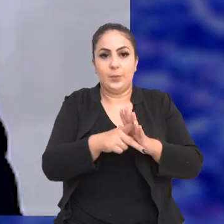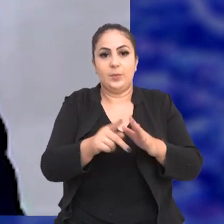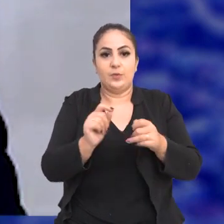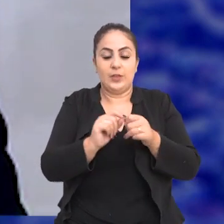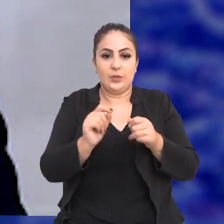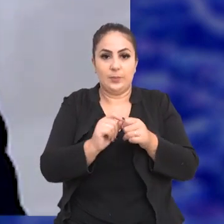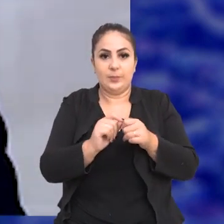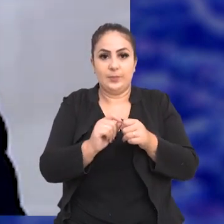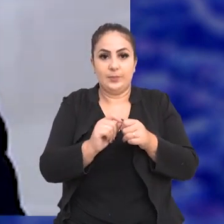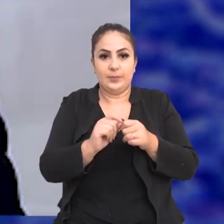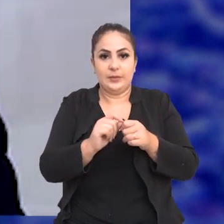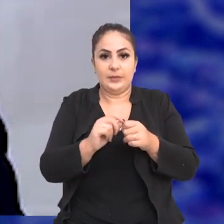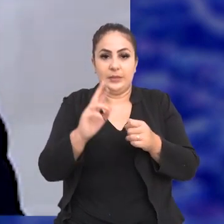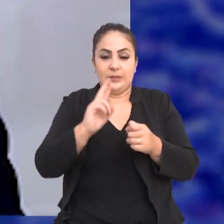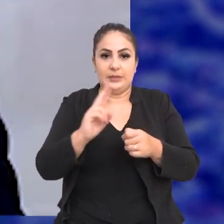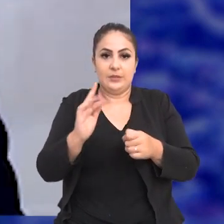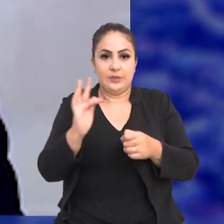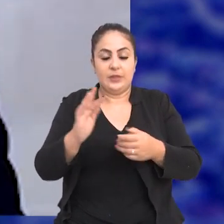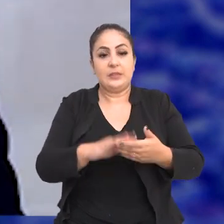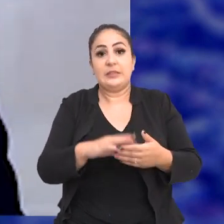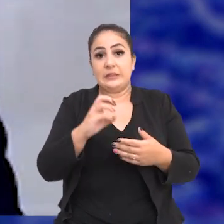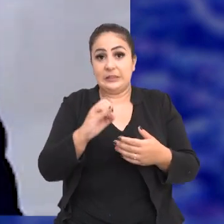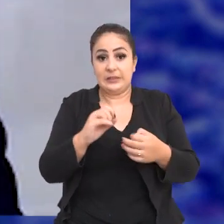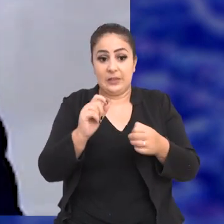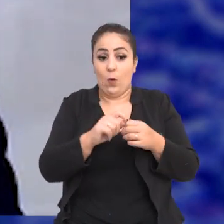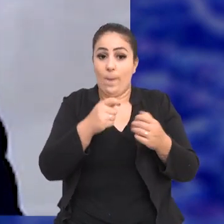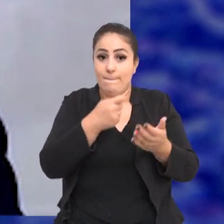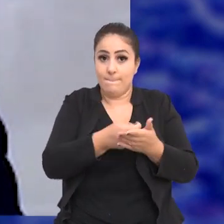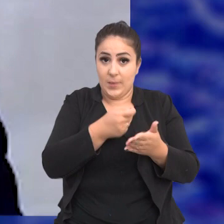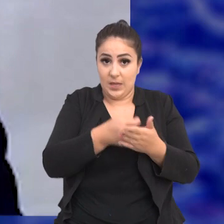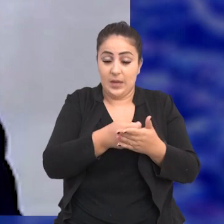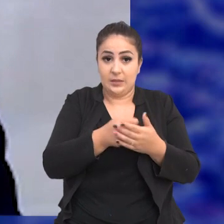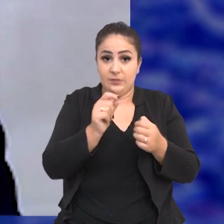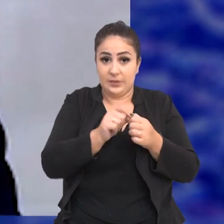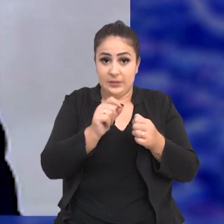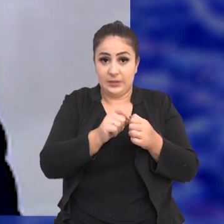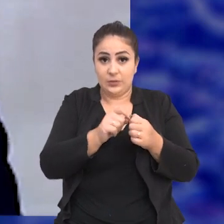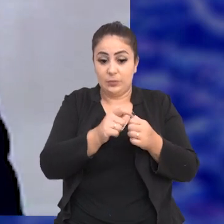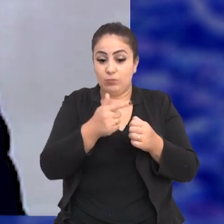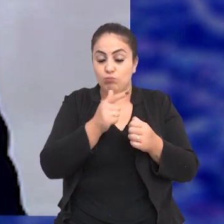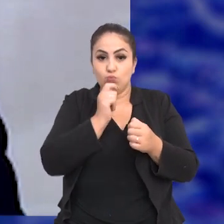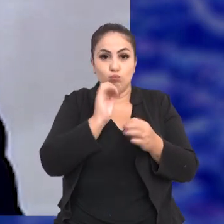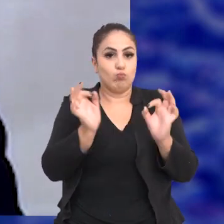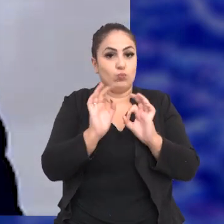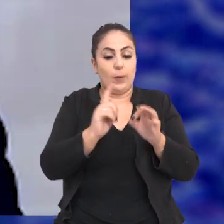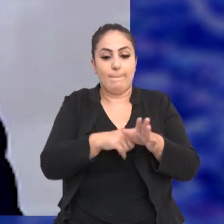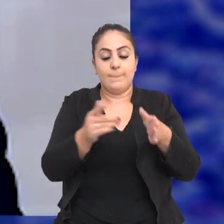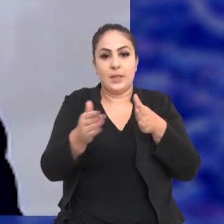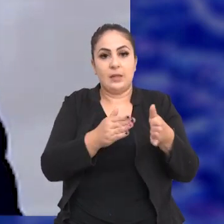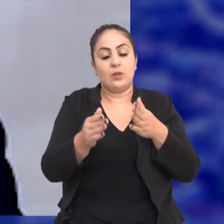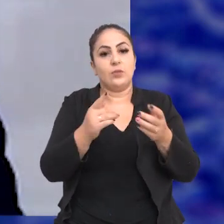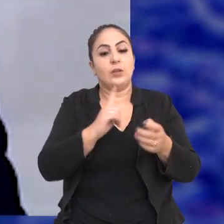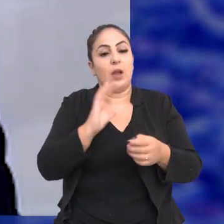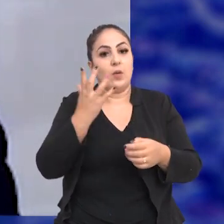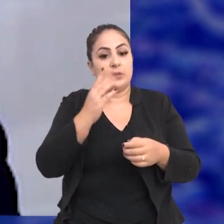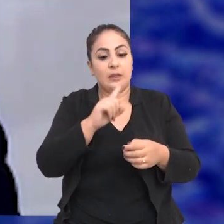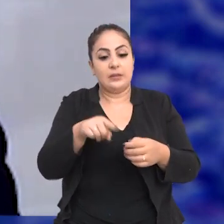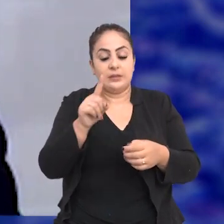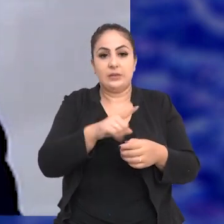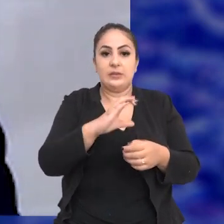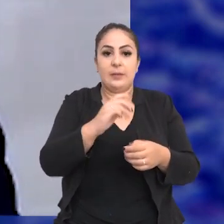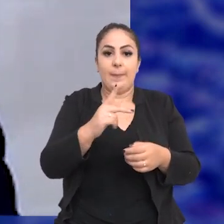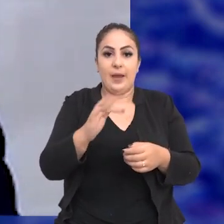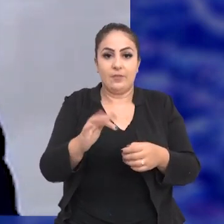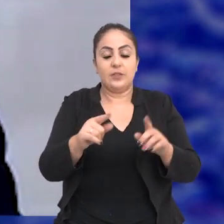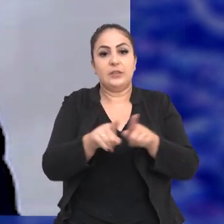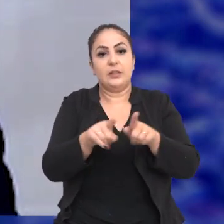Receita. Quem estiver obrigado à declaração e não fizer nesse período, estará sujeito à suspensão do CPF,